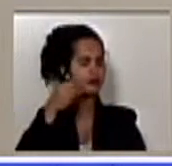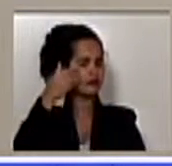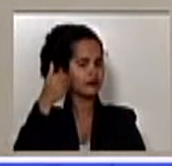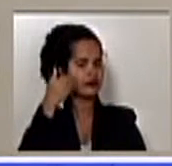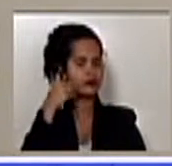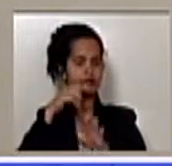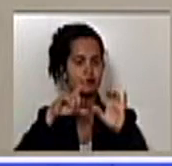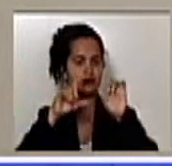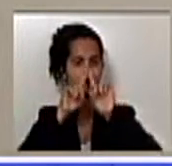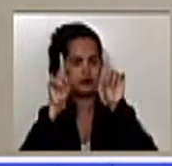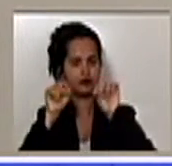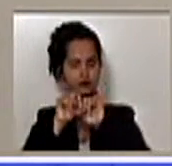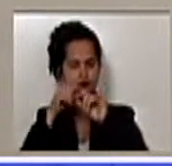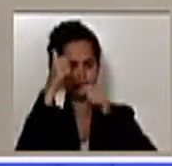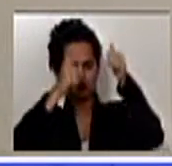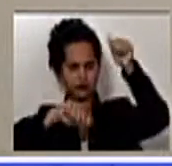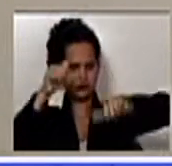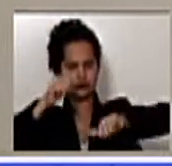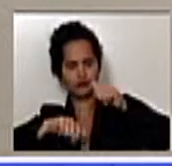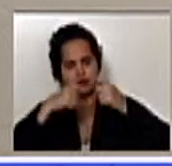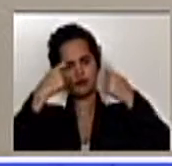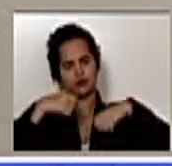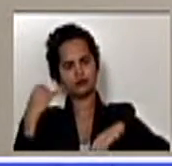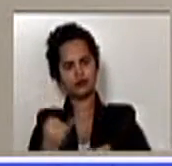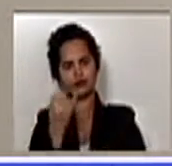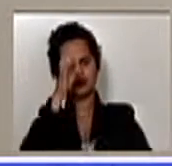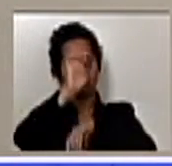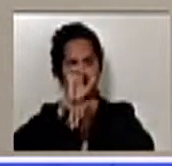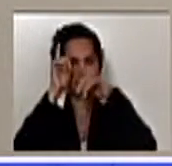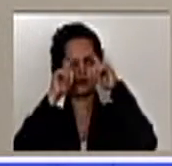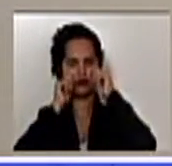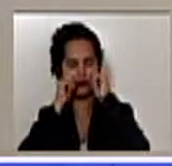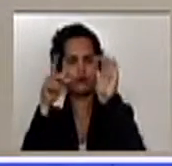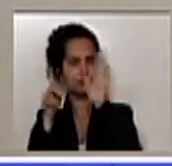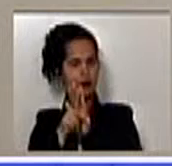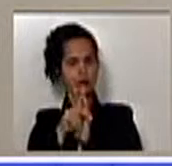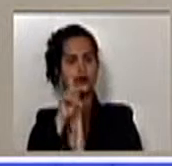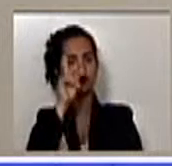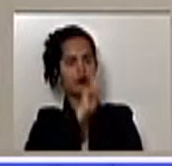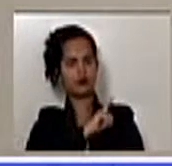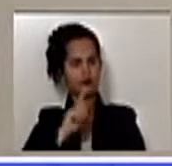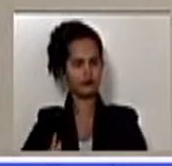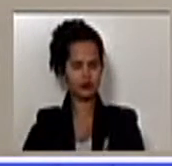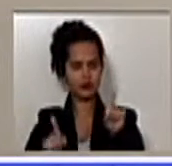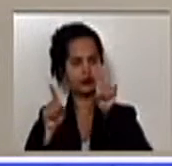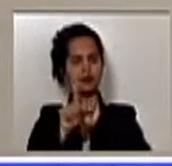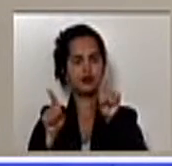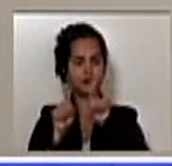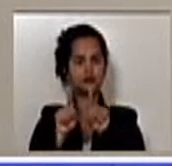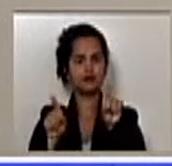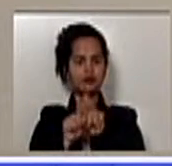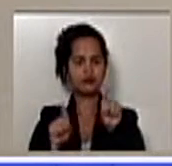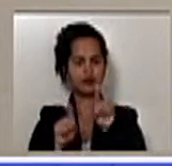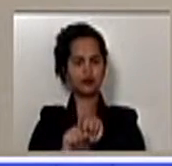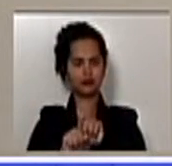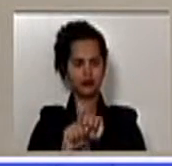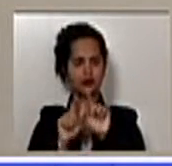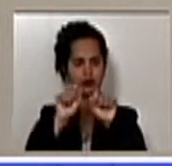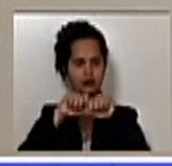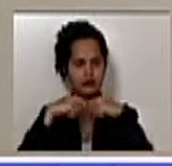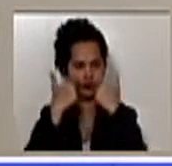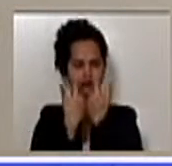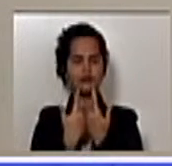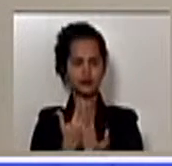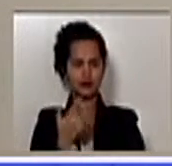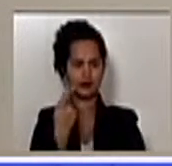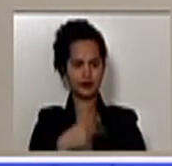das matérias necessárias ao Estado, tanto de origem do governo, como também de origem do próprio legislativo.